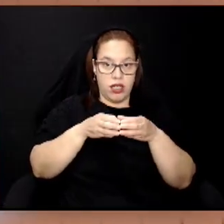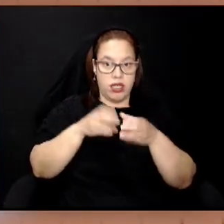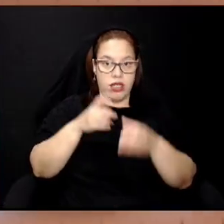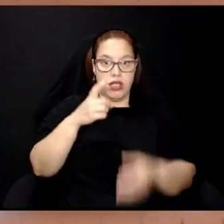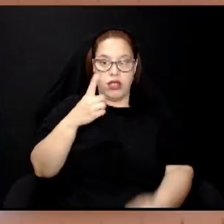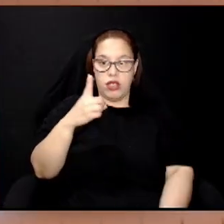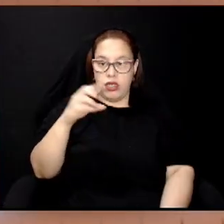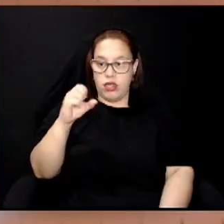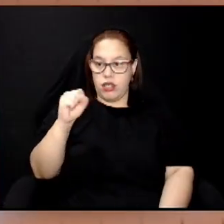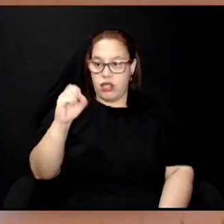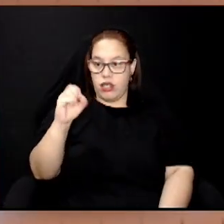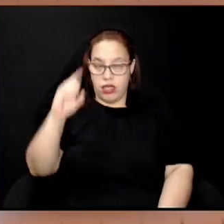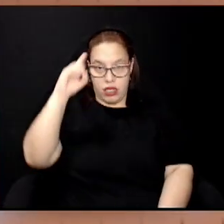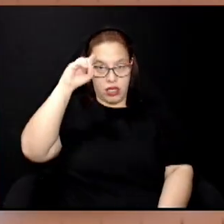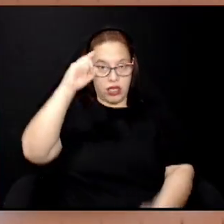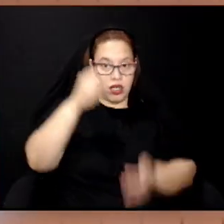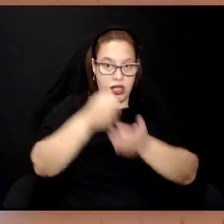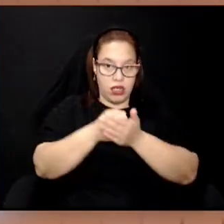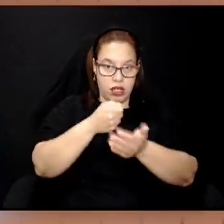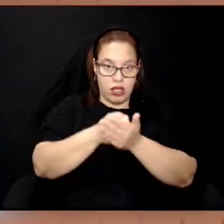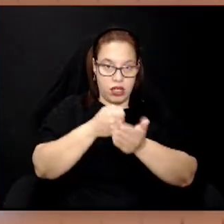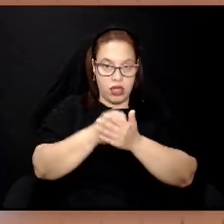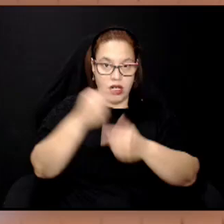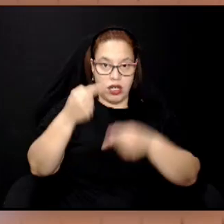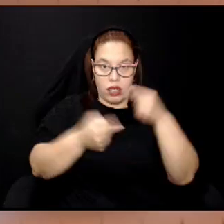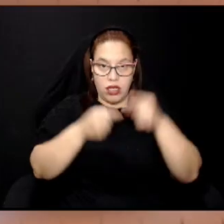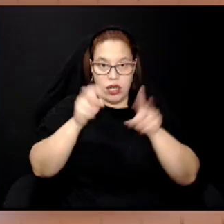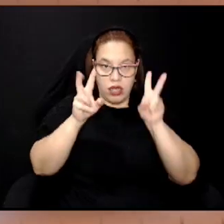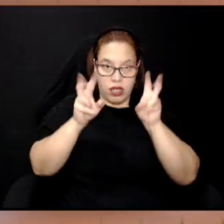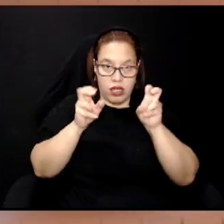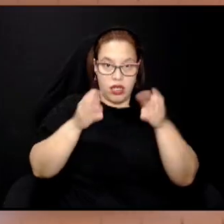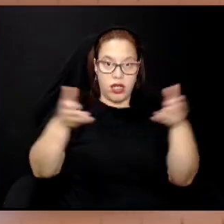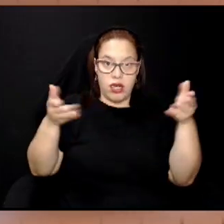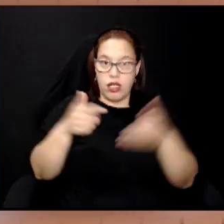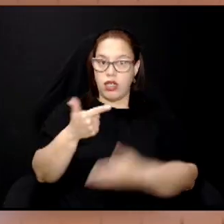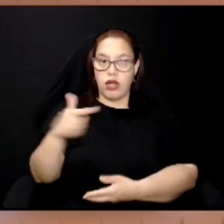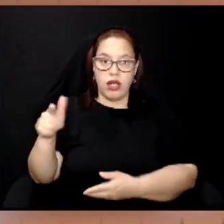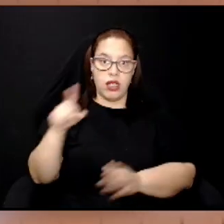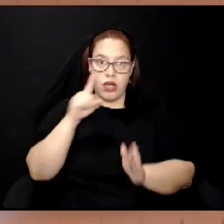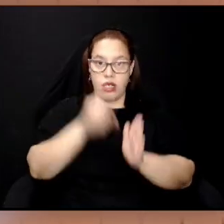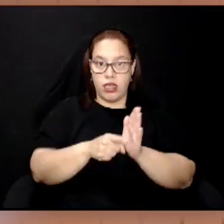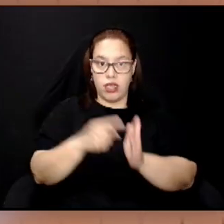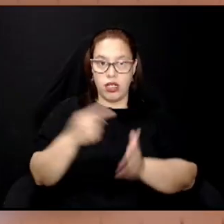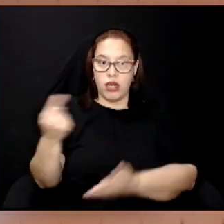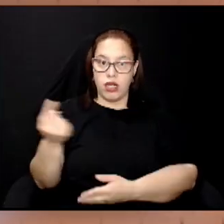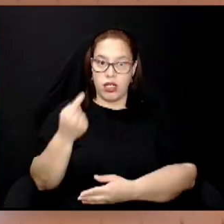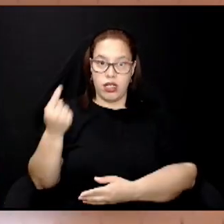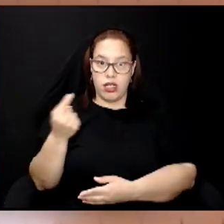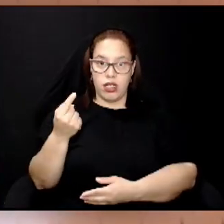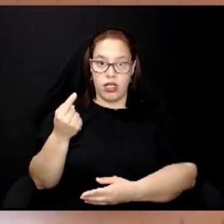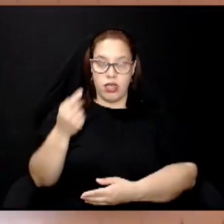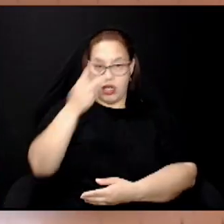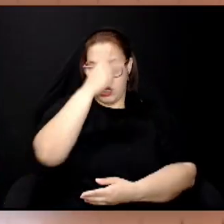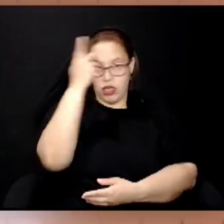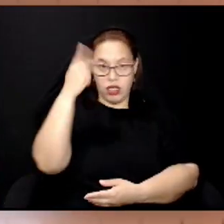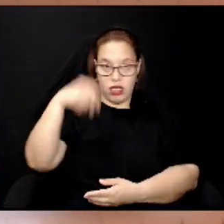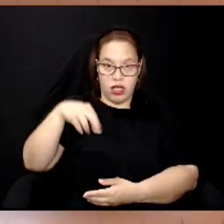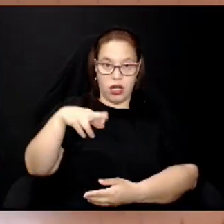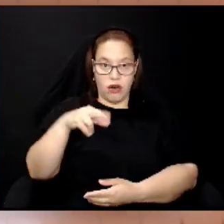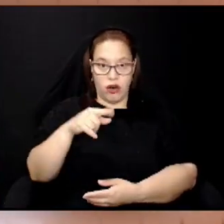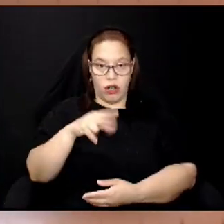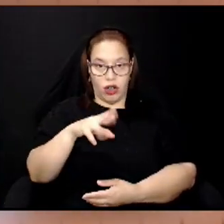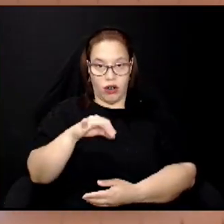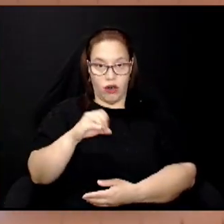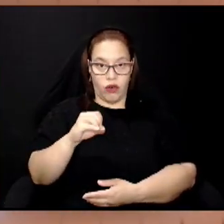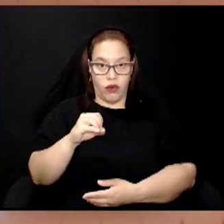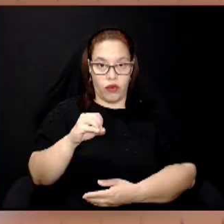vai se debruçar na discussão do tema. Hoje nós não temos um diagnóstico individualizado das pessoas com neurodivergência que estão aguardando nessas